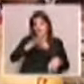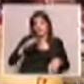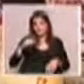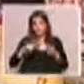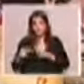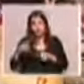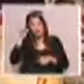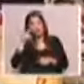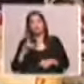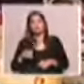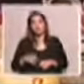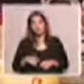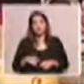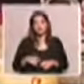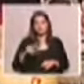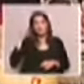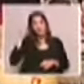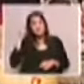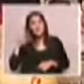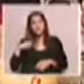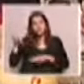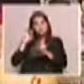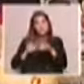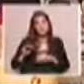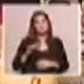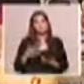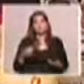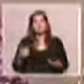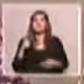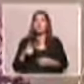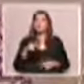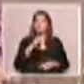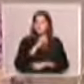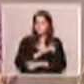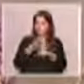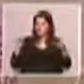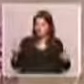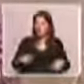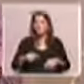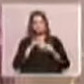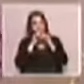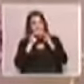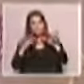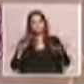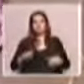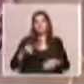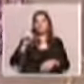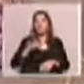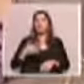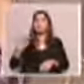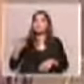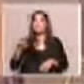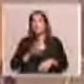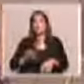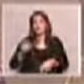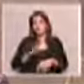vão, aos quais as ovelhas vão proporcionar muito bem-estar. Aliás, esta perspectiva da comunicação é também uma forma,